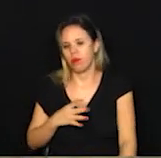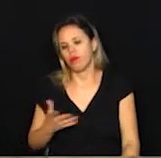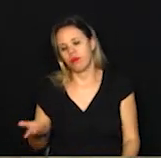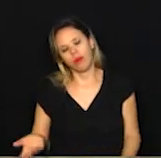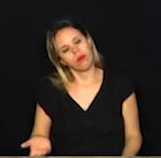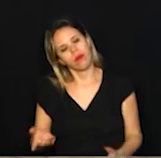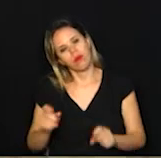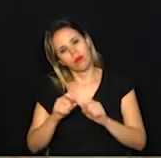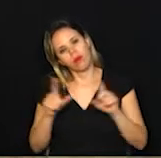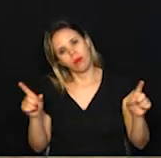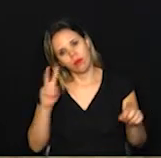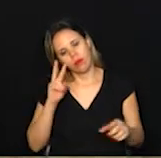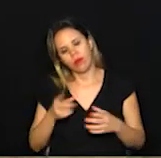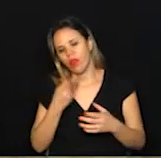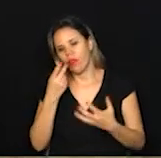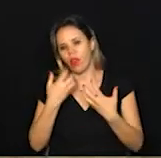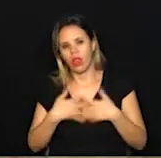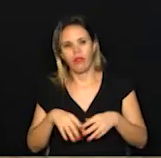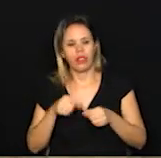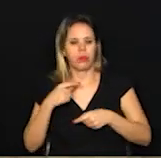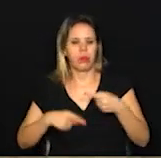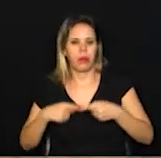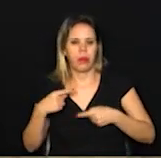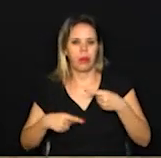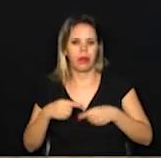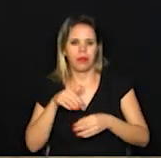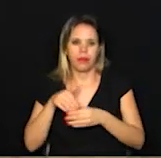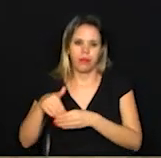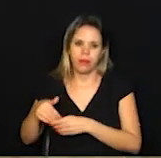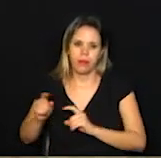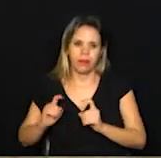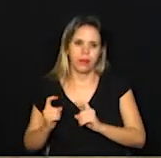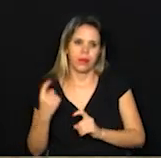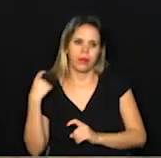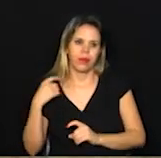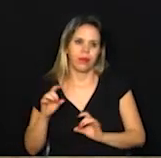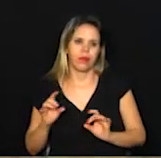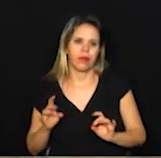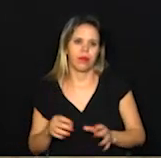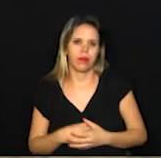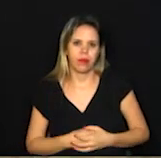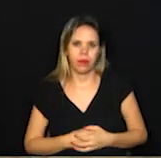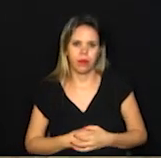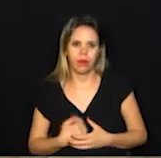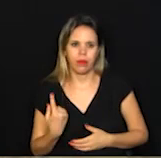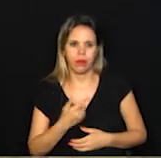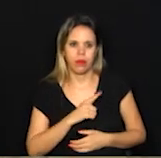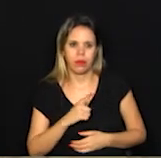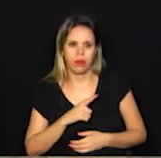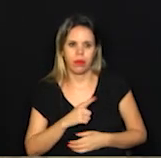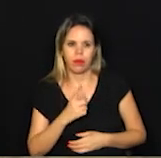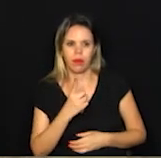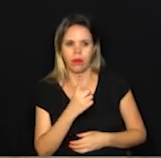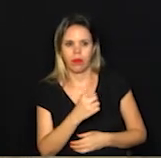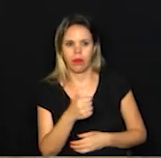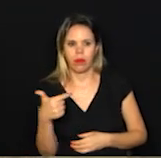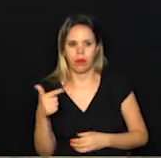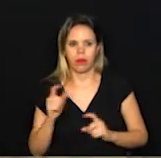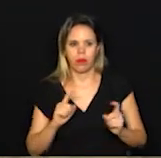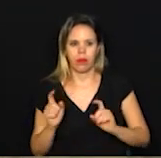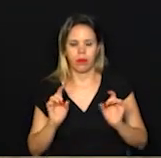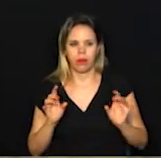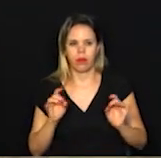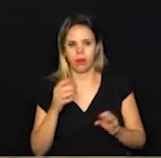poder repercutir o que foi discutido e o que foi votado na reunião extraordinária. Nós tivemos a 12ª